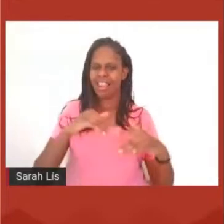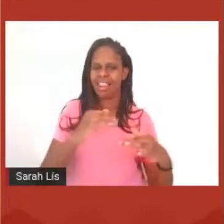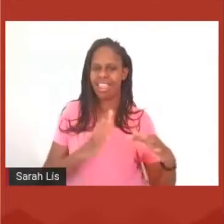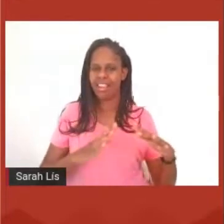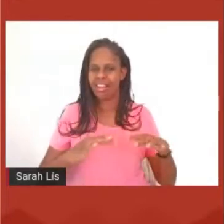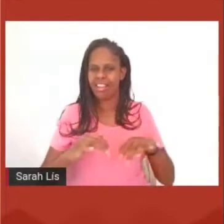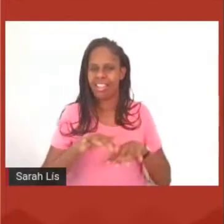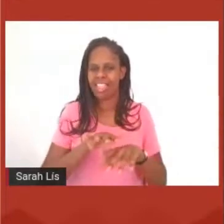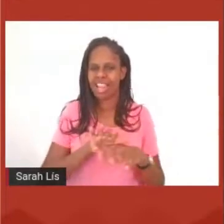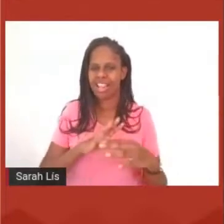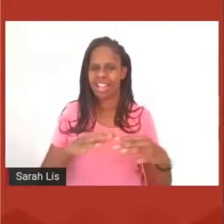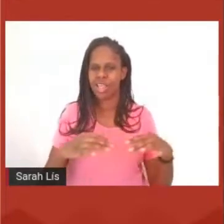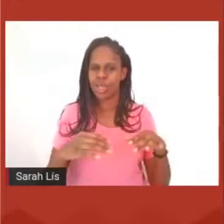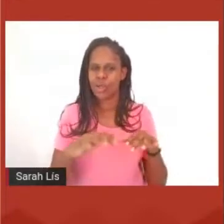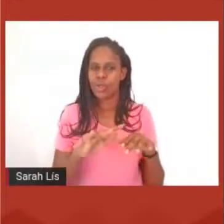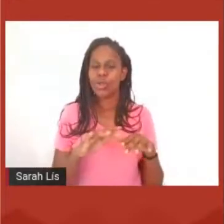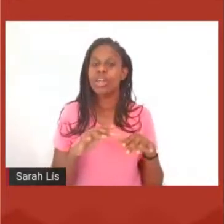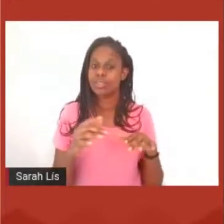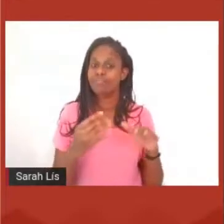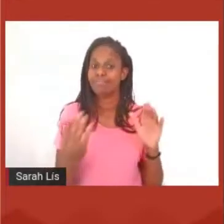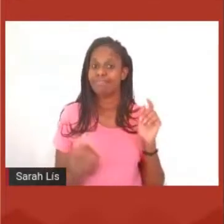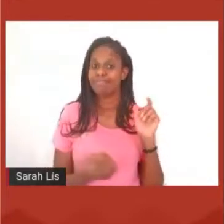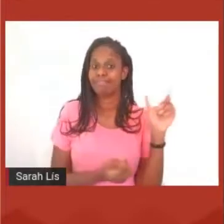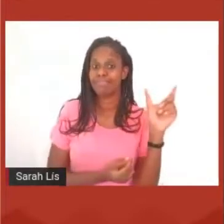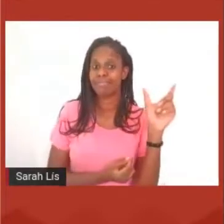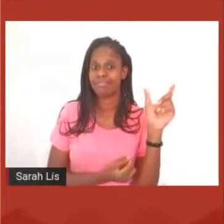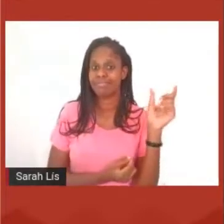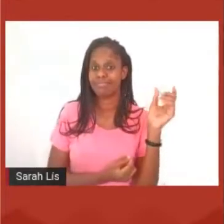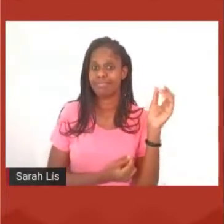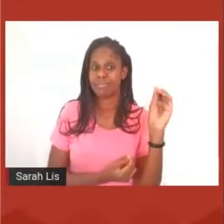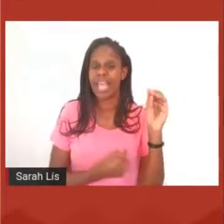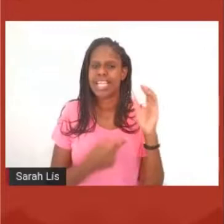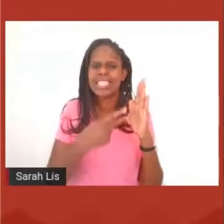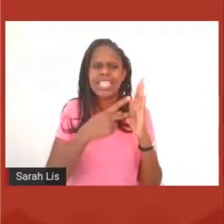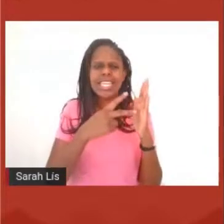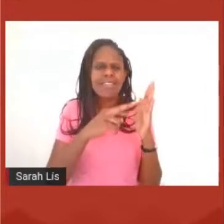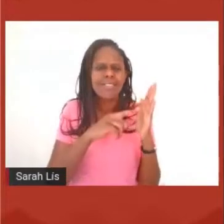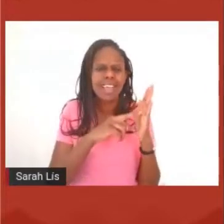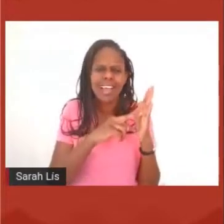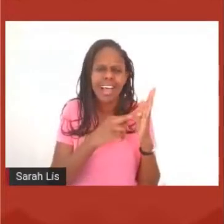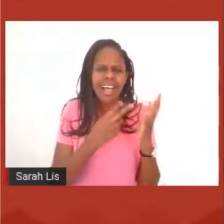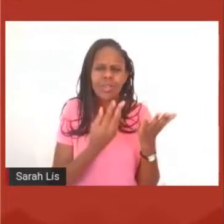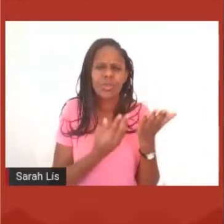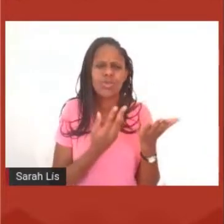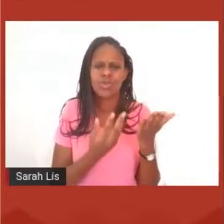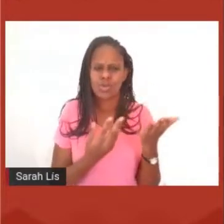tem que encaminhar, né, desse significado do líquido.